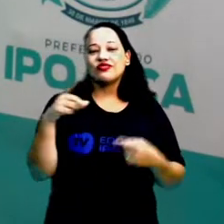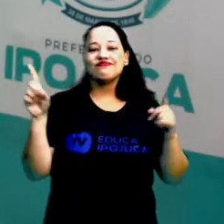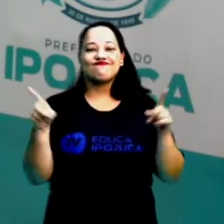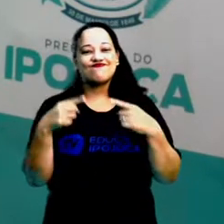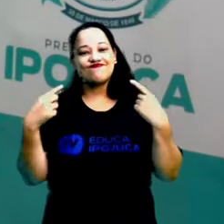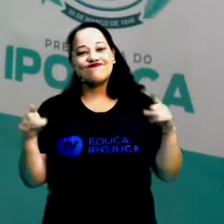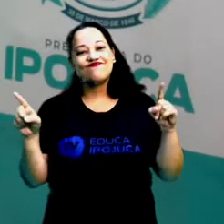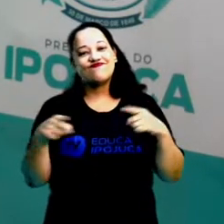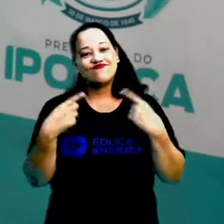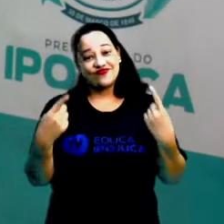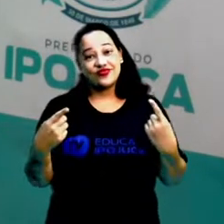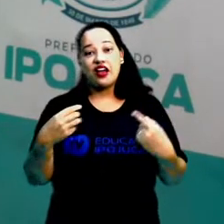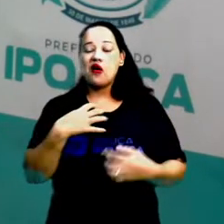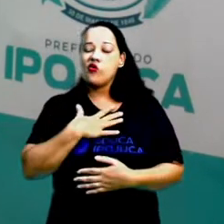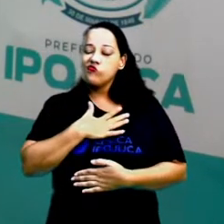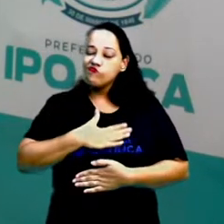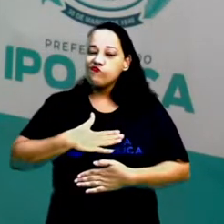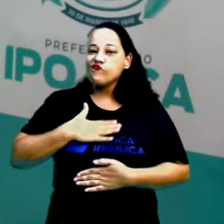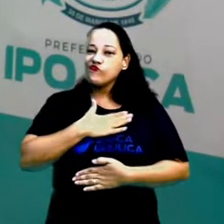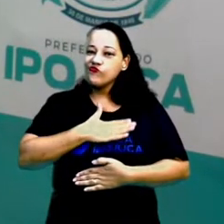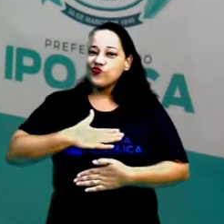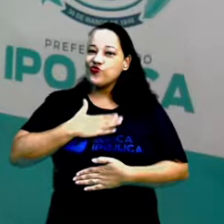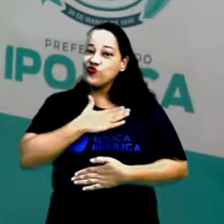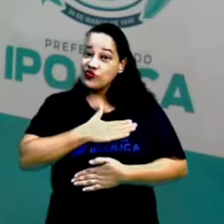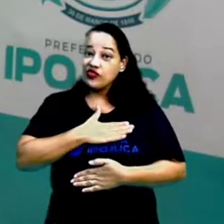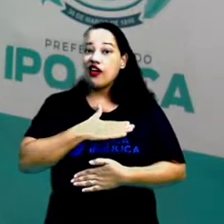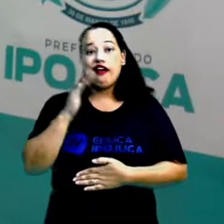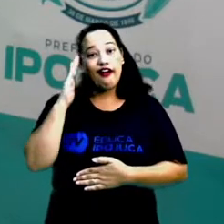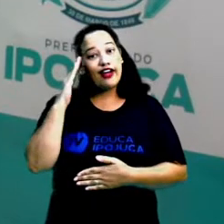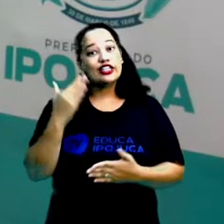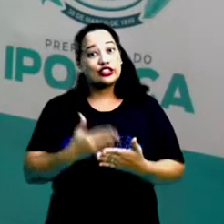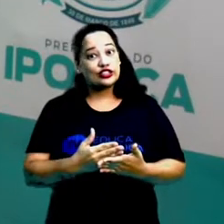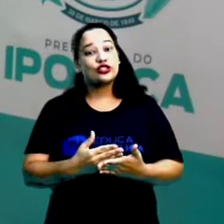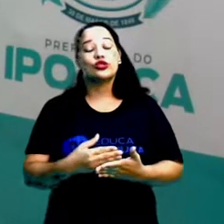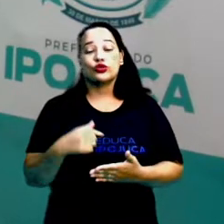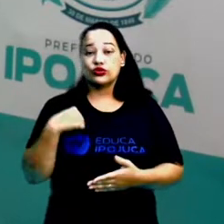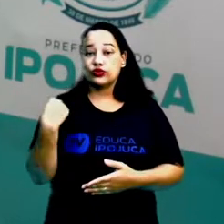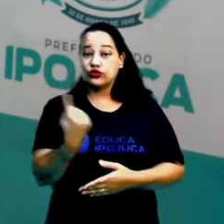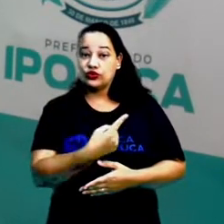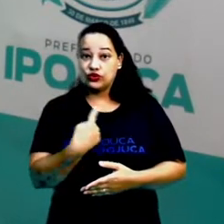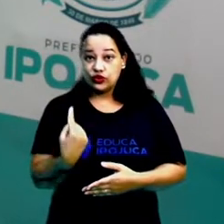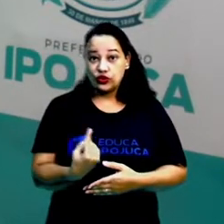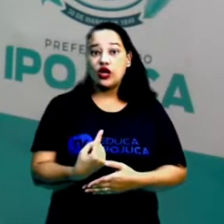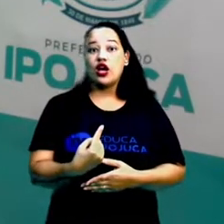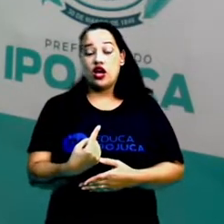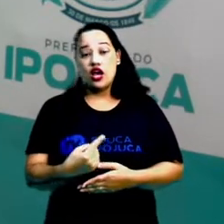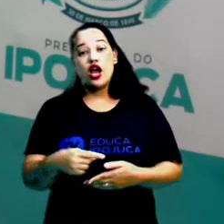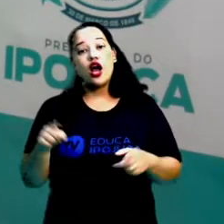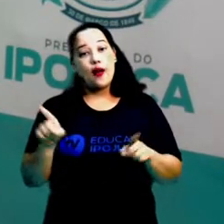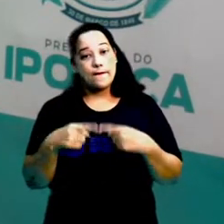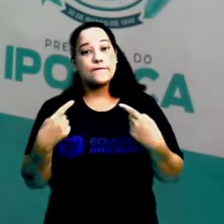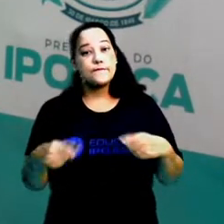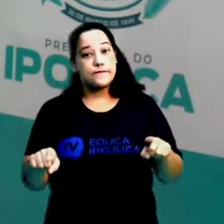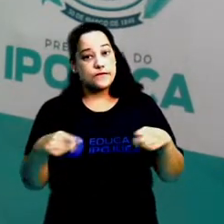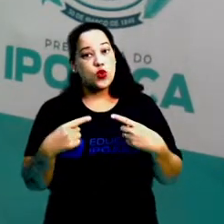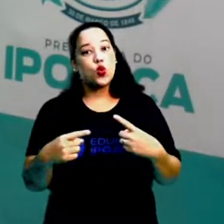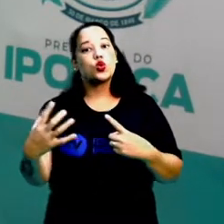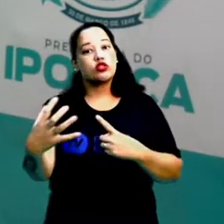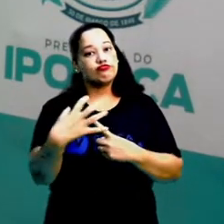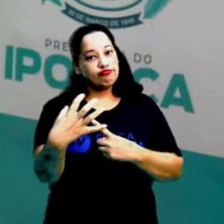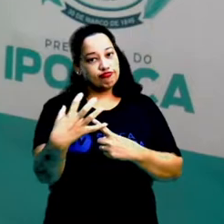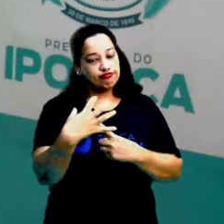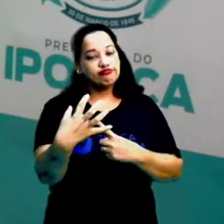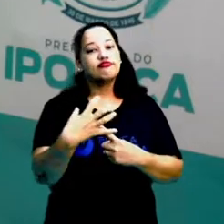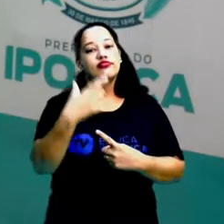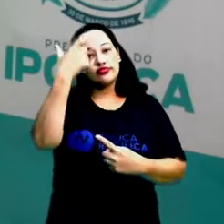pessoal. Eu gosto bastante e acredito que o tipo de música que nós escutamos, ela tanto interfere no seu